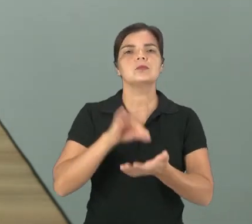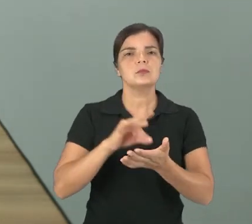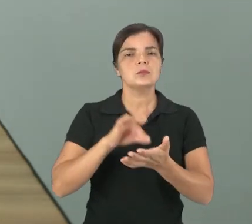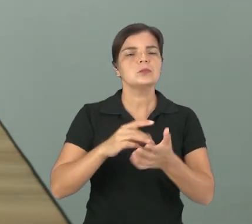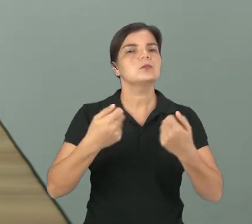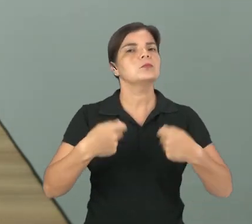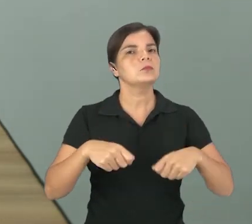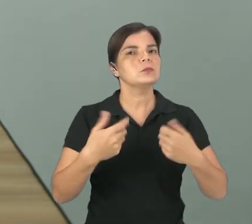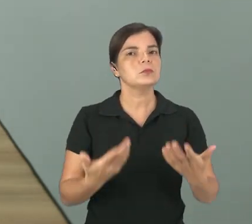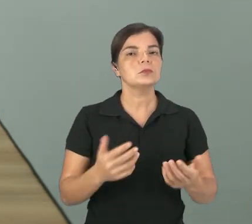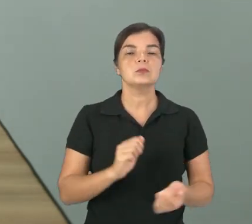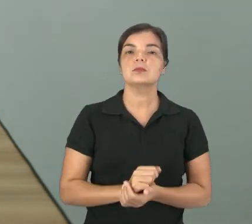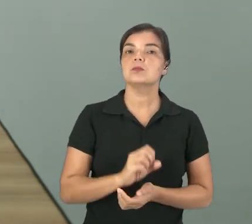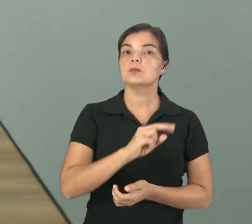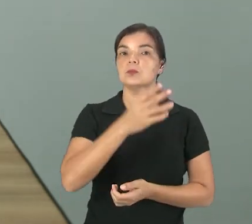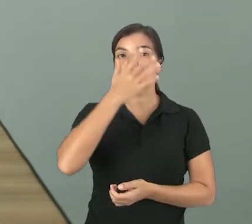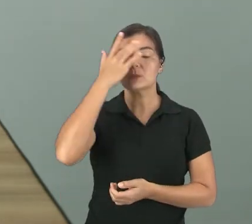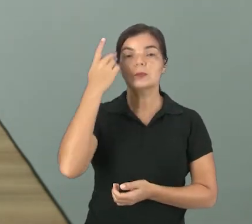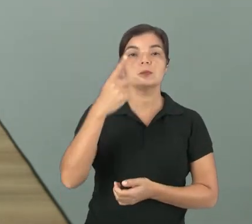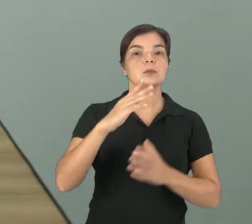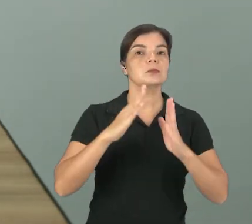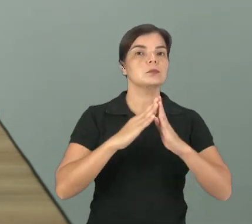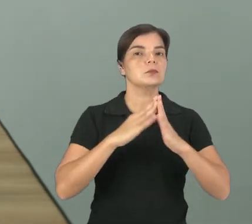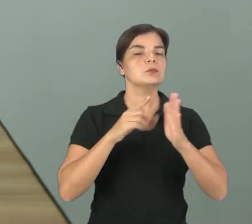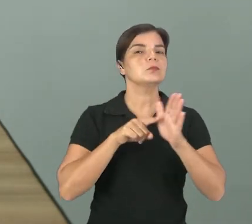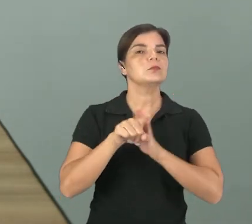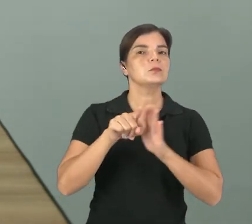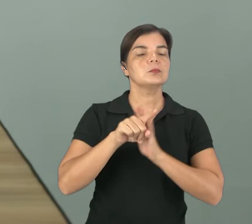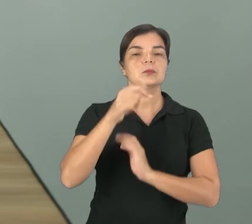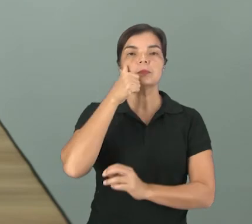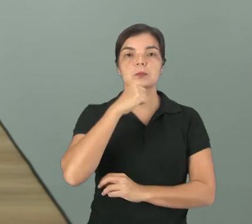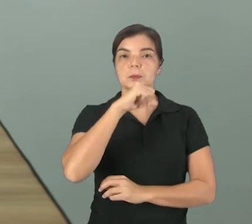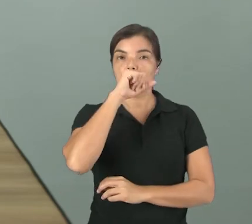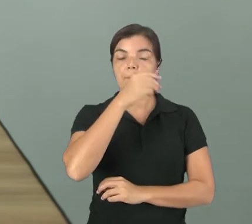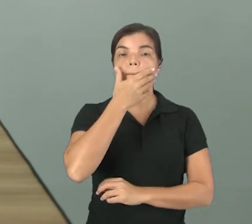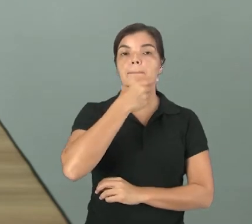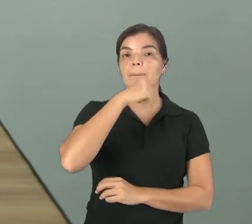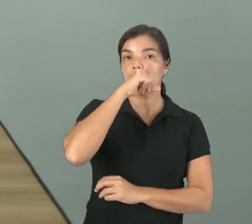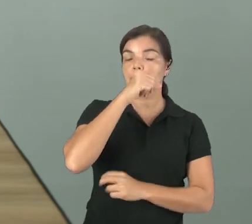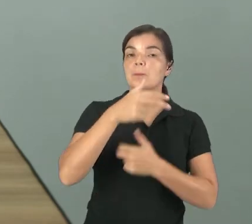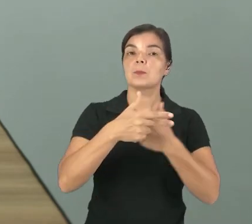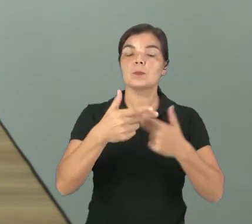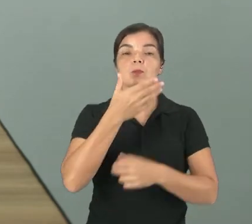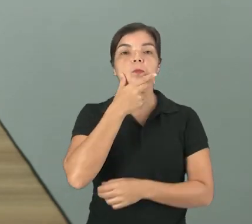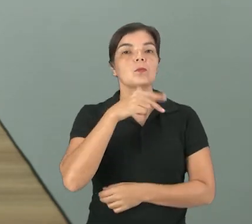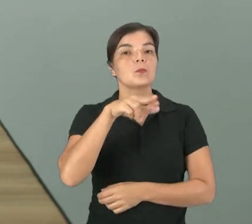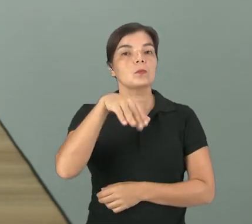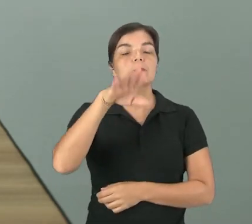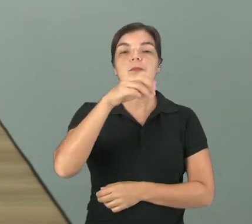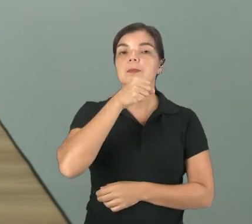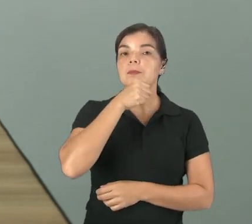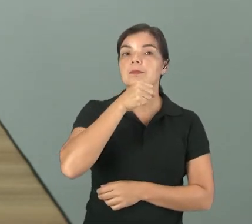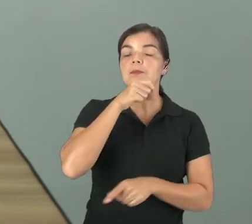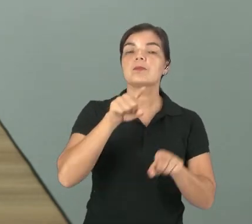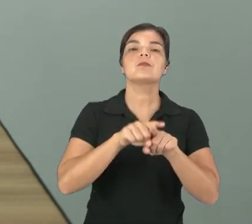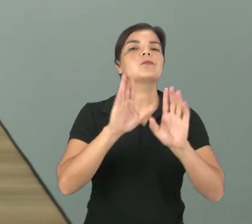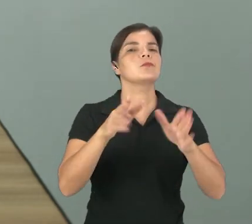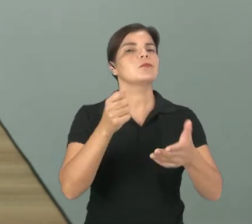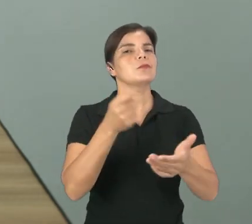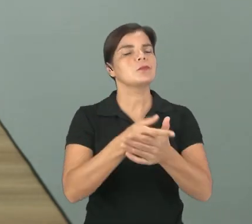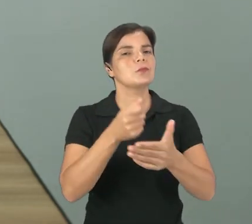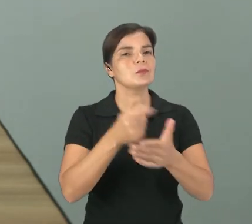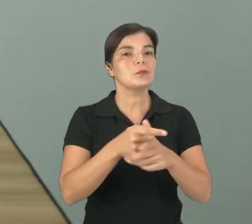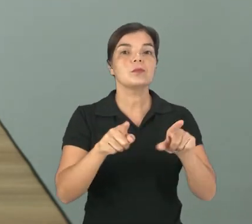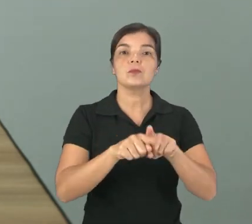realmente precisamos? Ou alguém aí da sua casa, pergunte para sua mamãe, para o seu papai ou para algum irmão mais velho se ele já